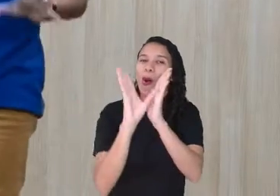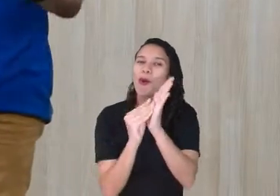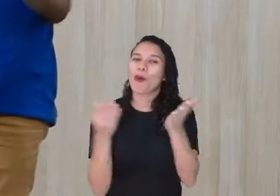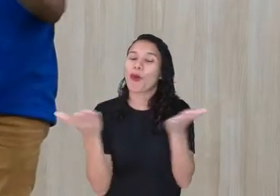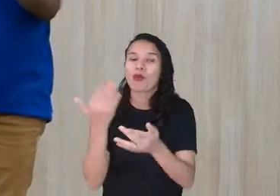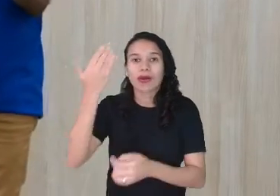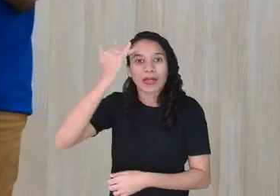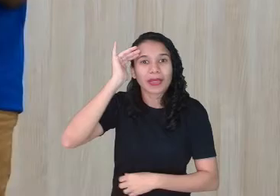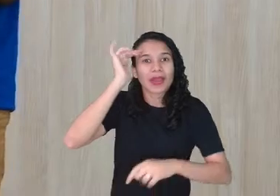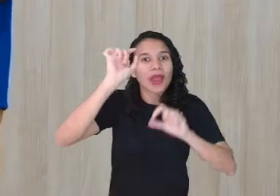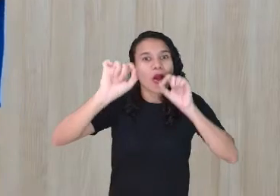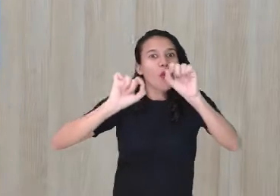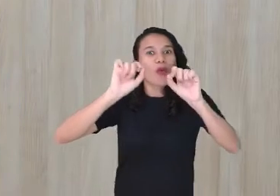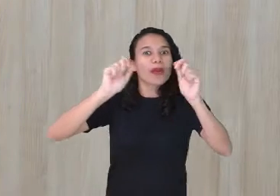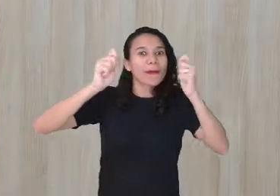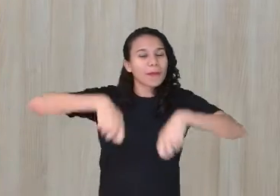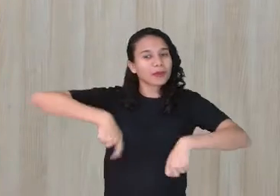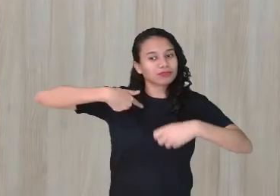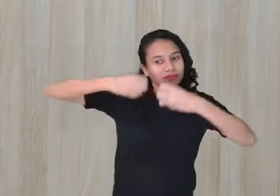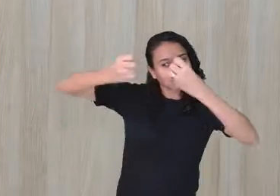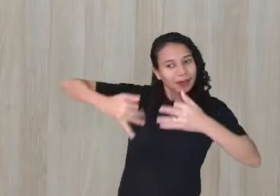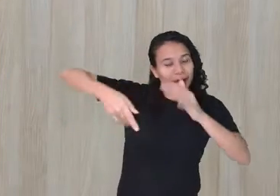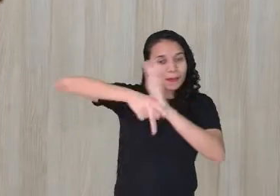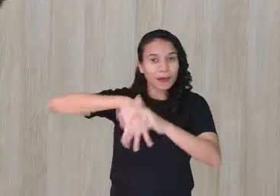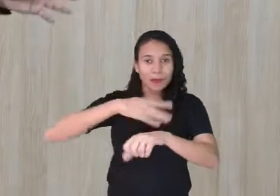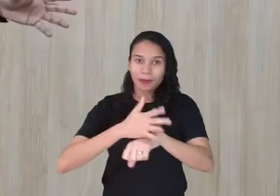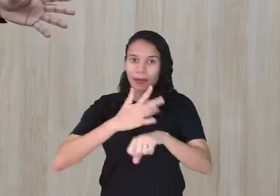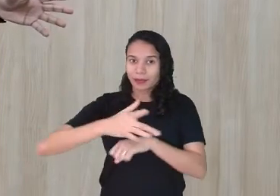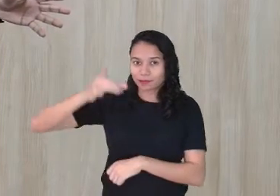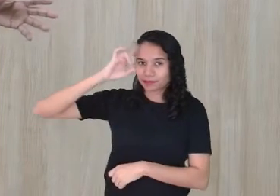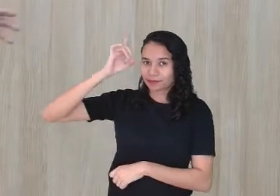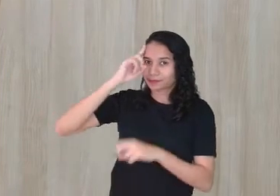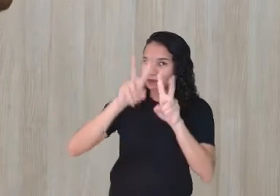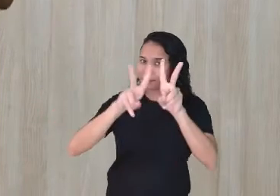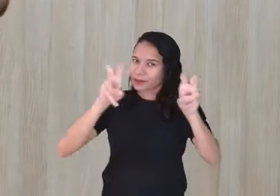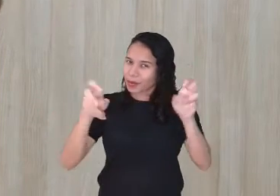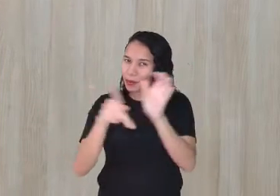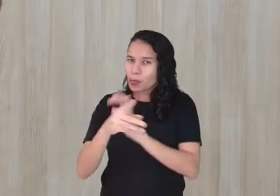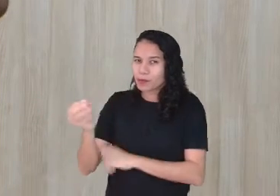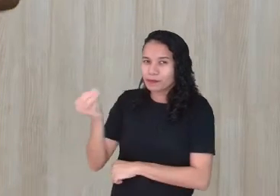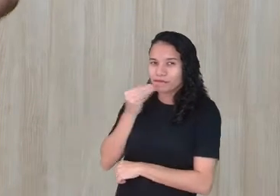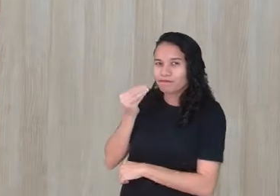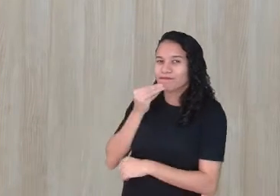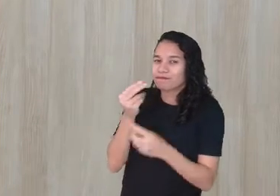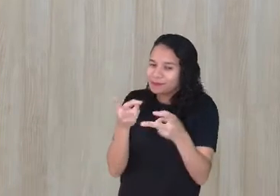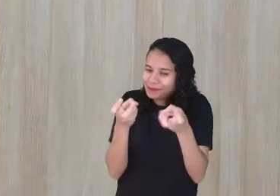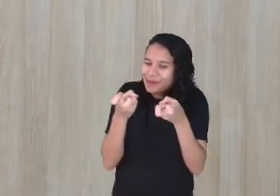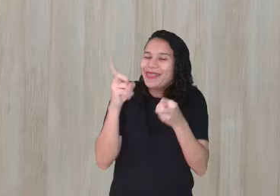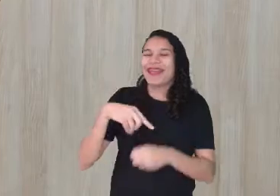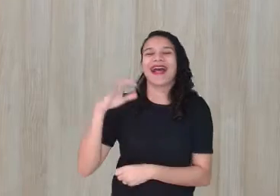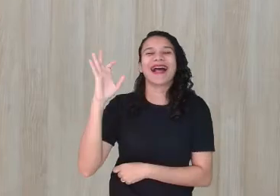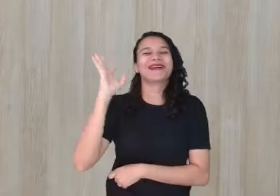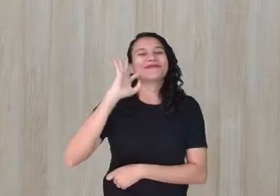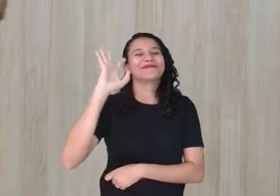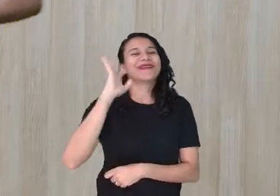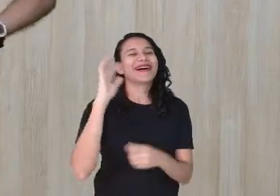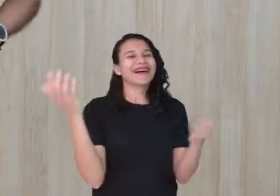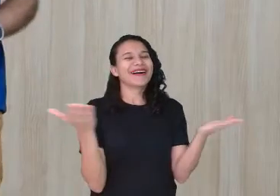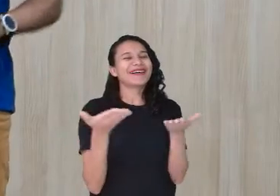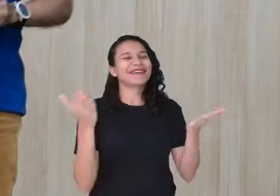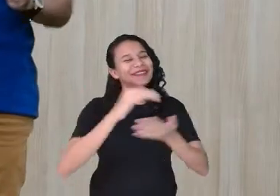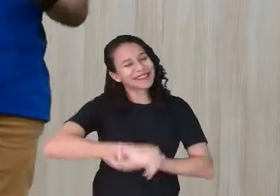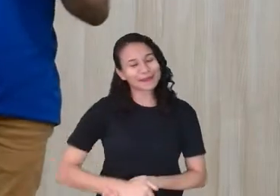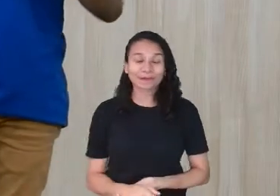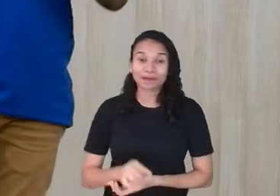você vai entender o que você fala no dia a dia sobre probabilidade, você vai perceber que vai ser massa hoje esse tópico, tá